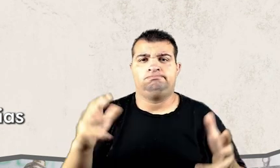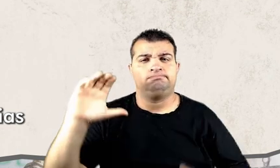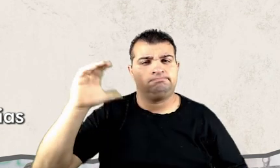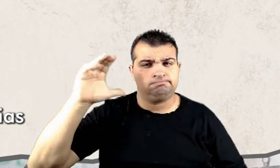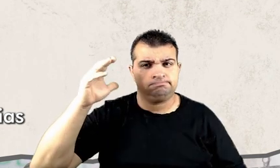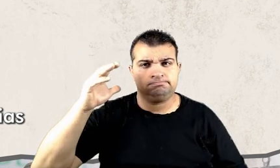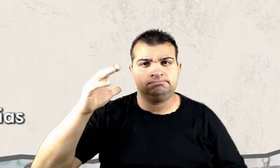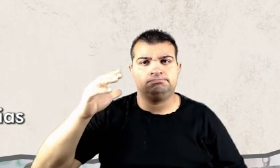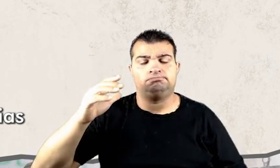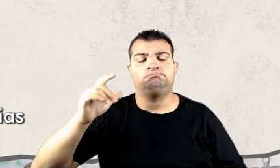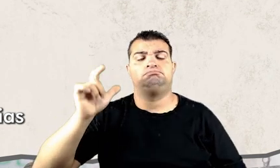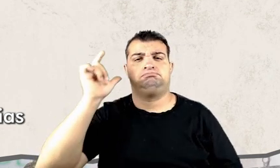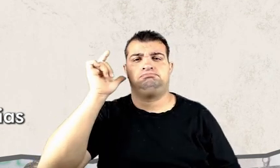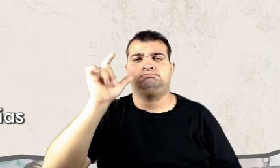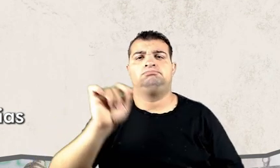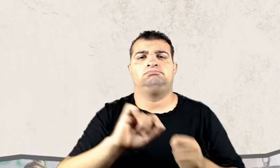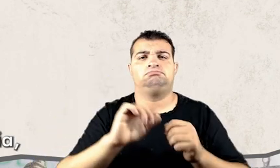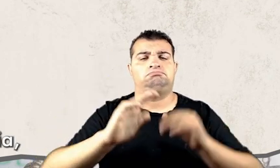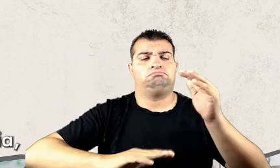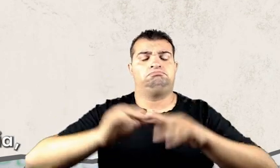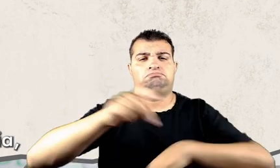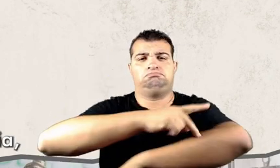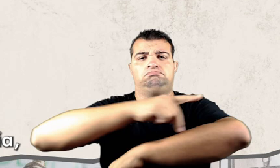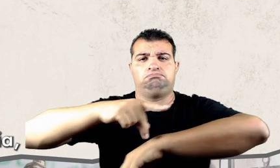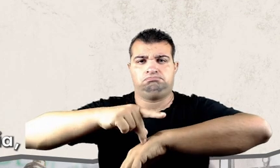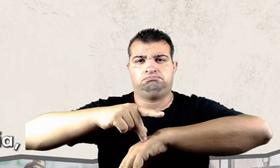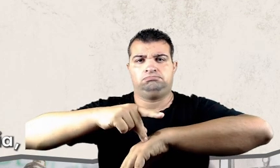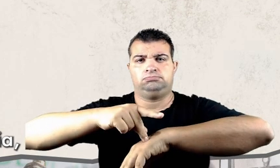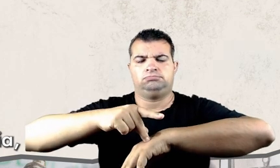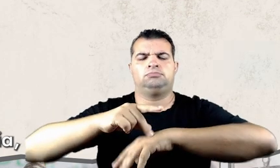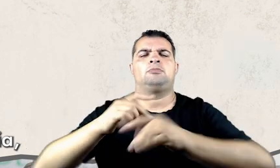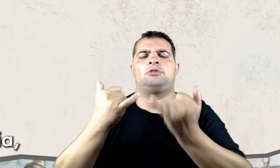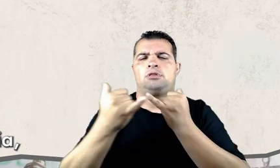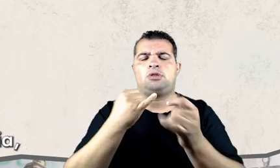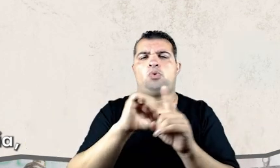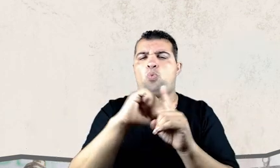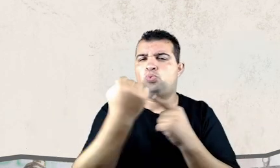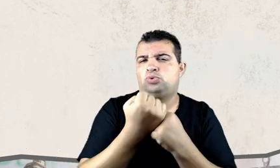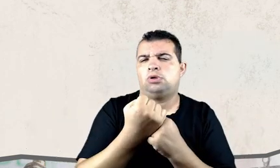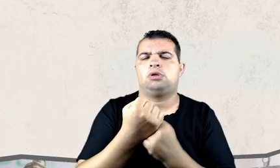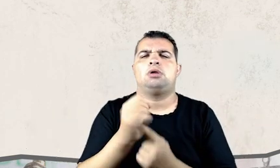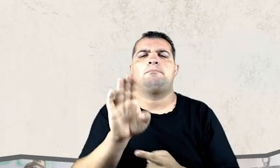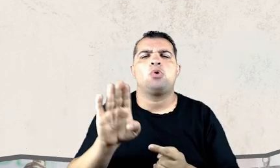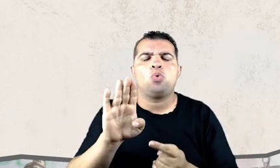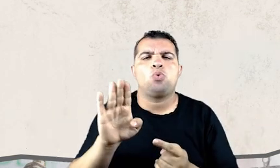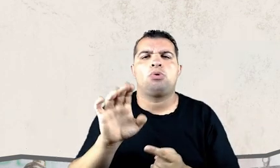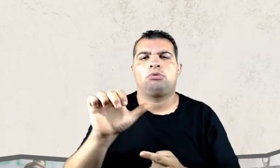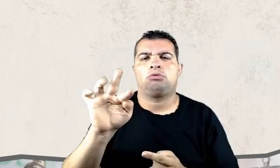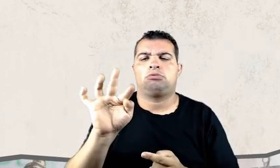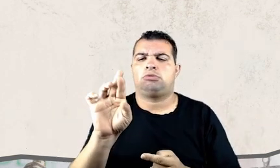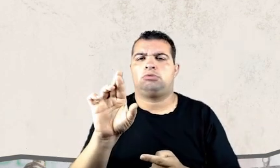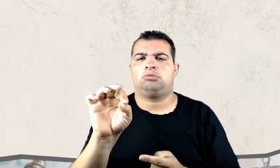buscar as ciências que podem fundamentar o ato pedagógico, a sociologia, a biologia,